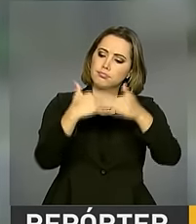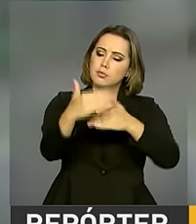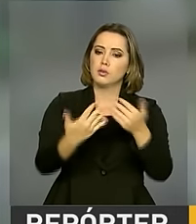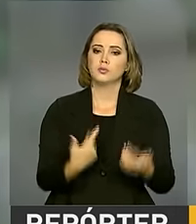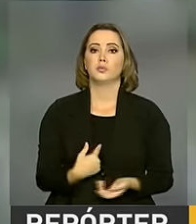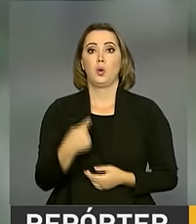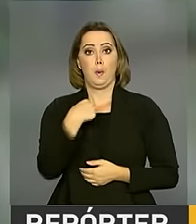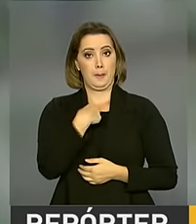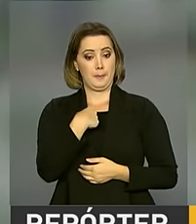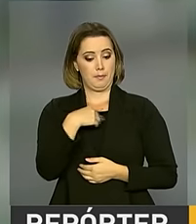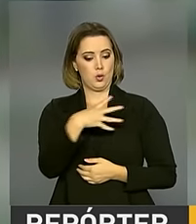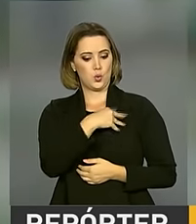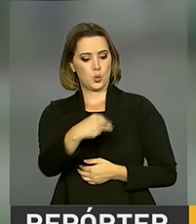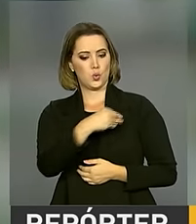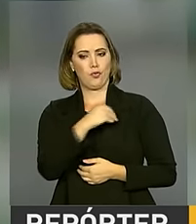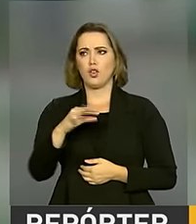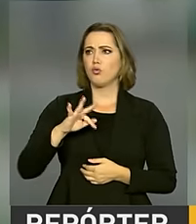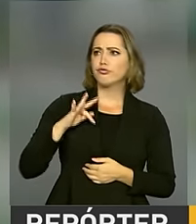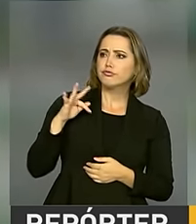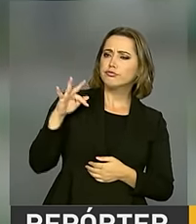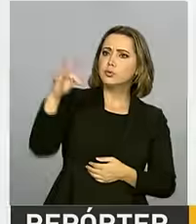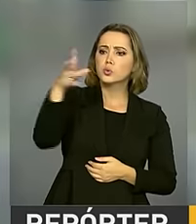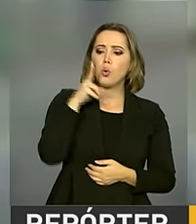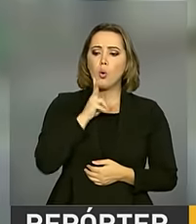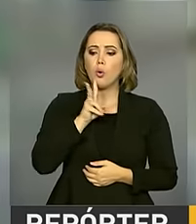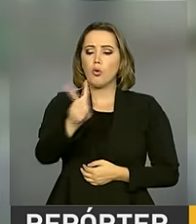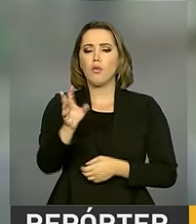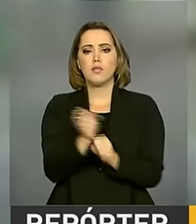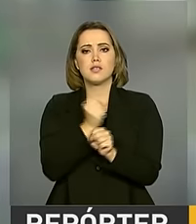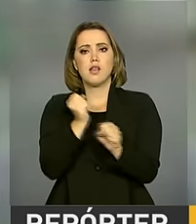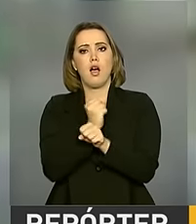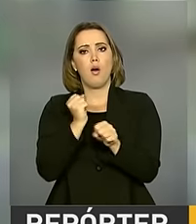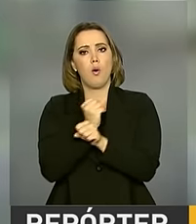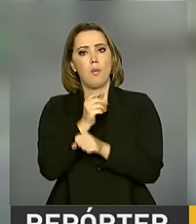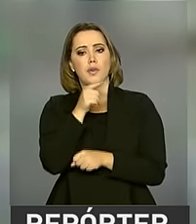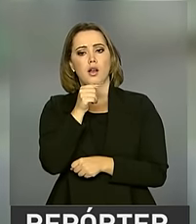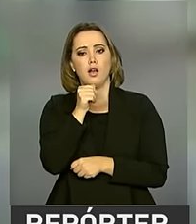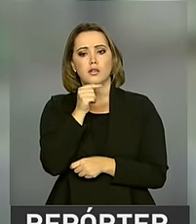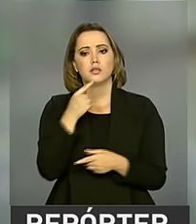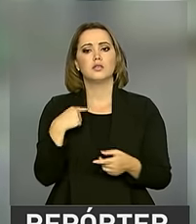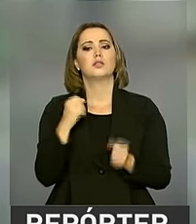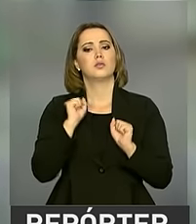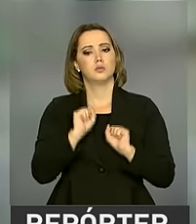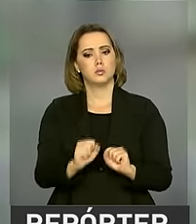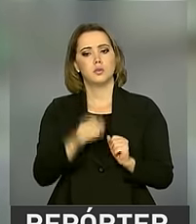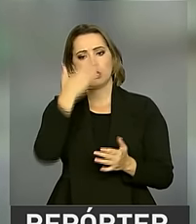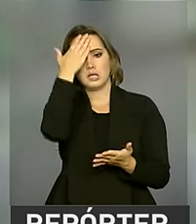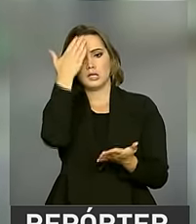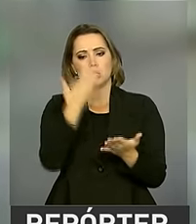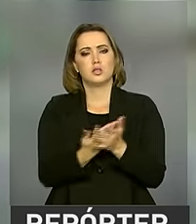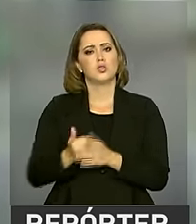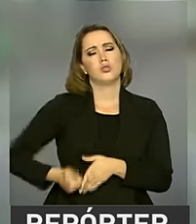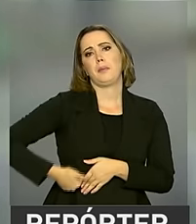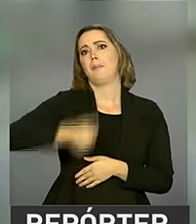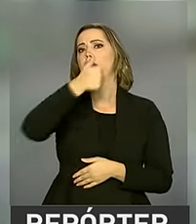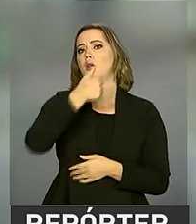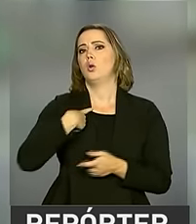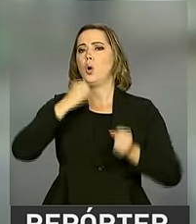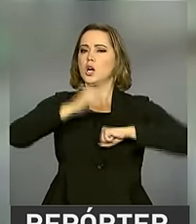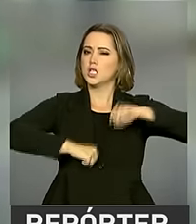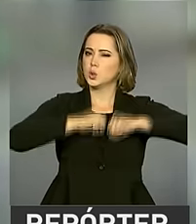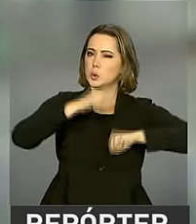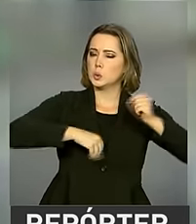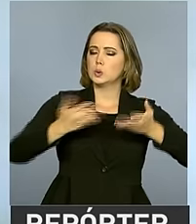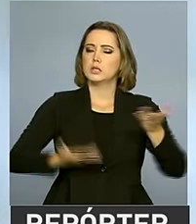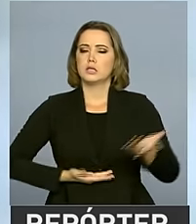filhos futuramente os meus netos vão presenciar essa obra aqui com a chegada das águas vai a gente vai acreditar que vai ver mais indústria vai ver mais serviço